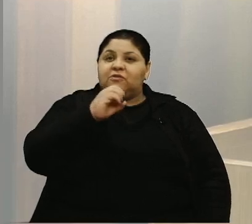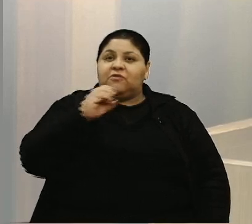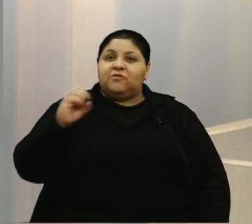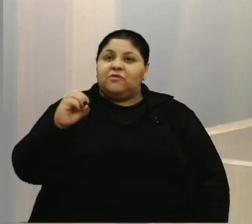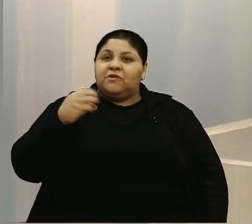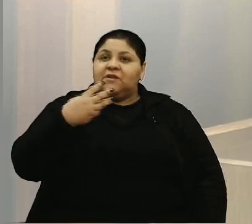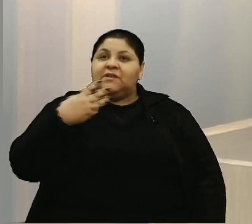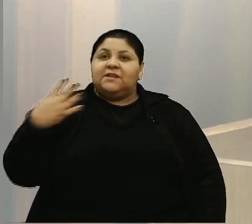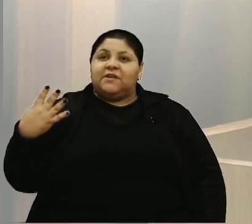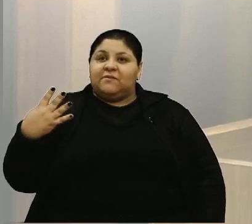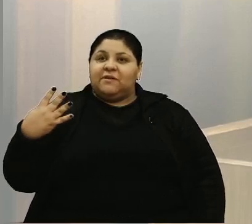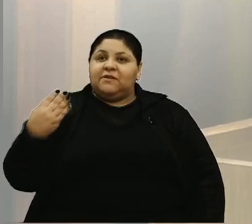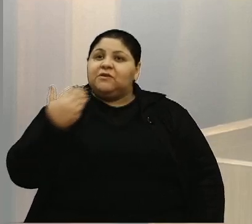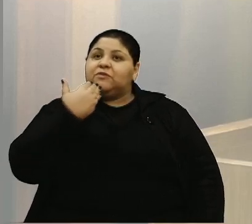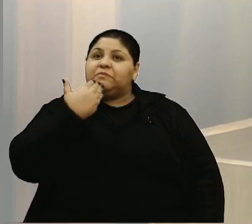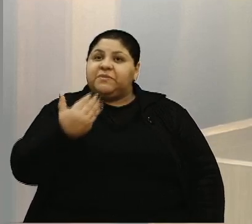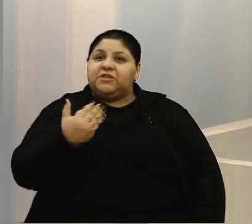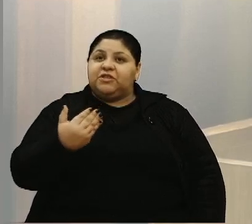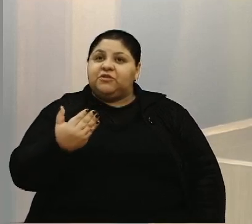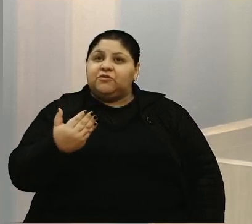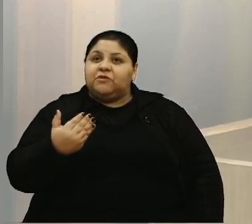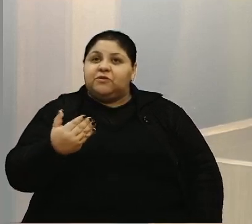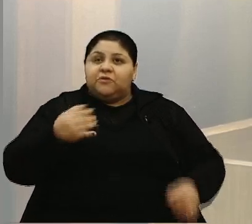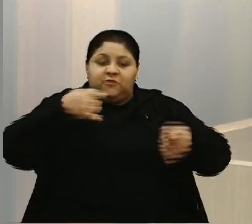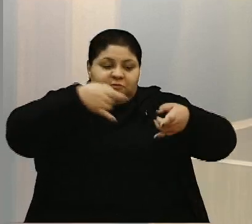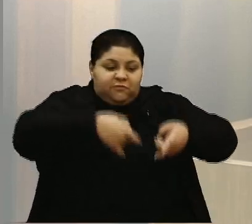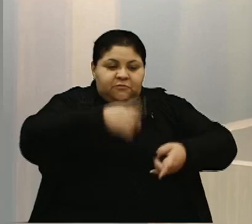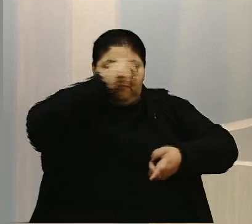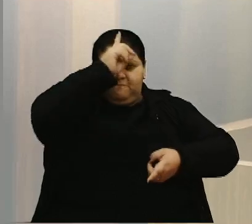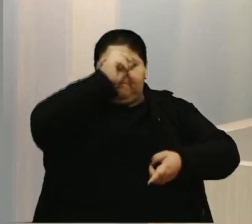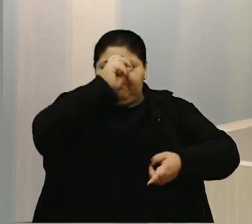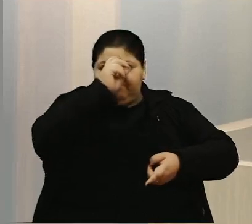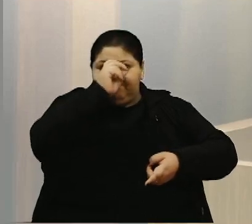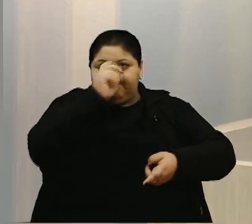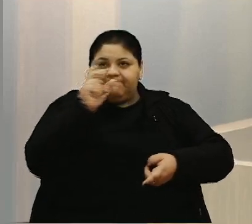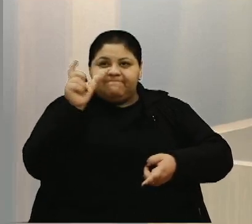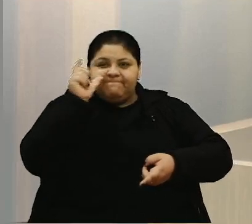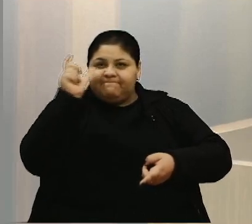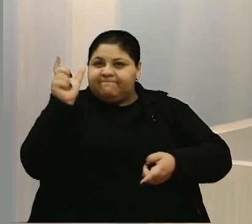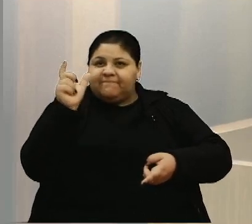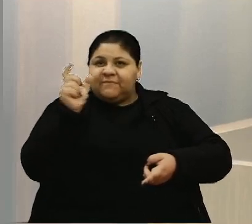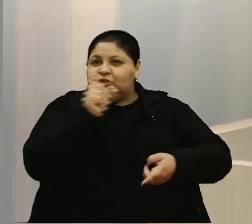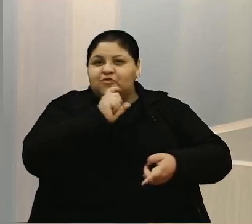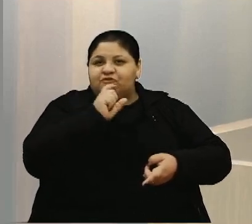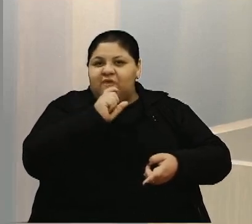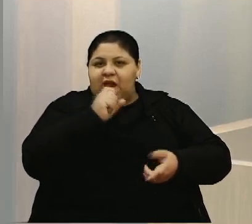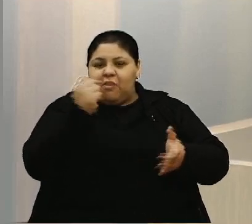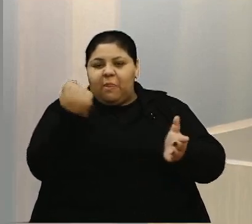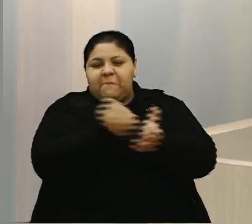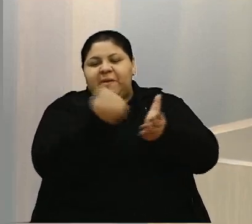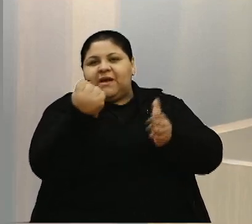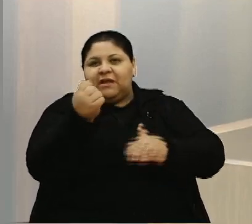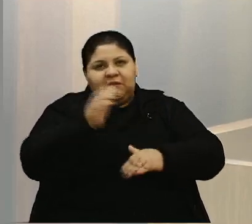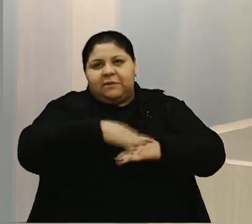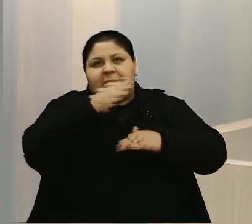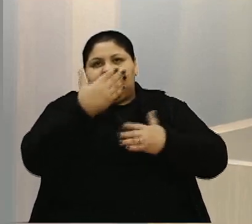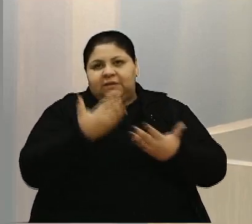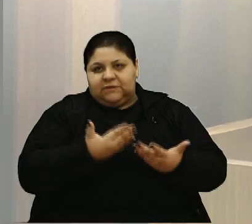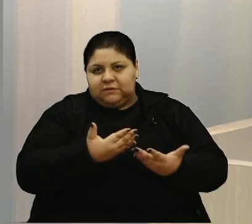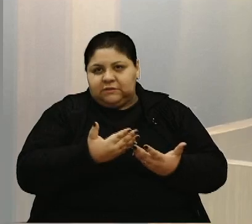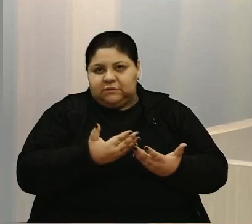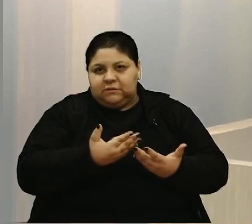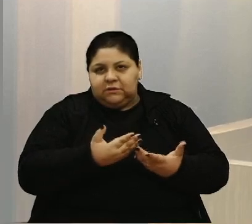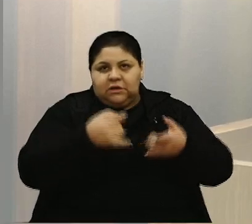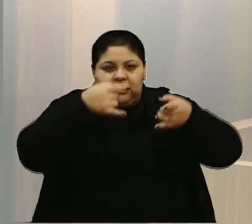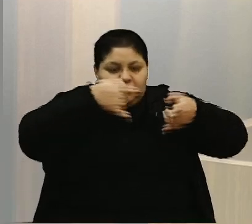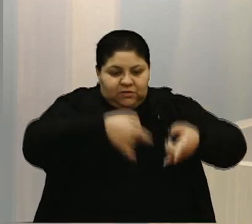2.534 solicitações de internação hospitalar. Então, vejam que o inverno ele não impacta mais na condição de leito. O